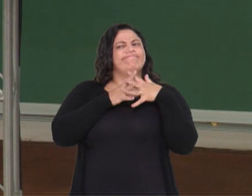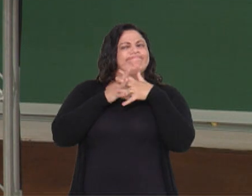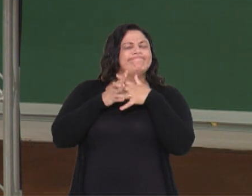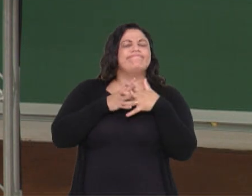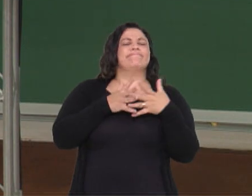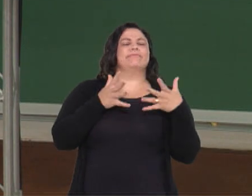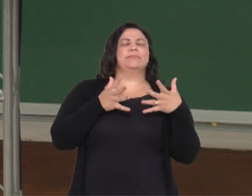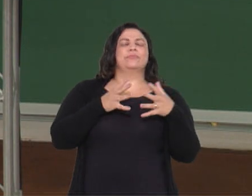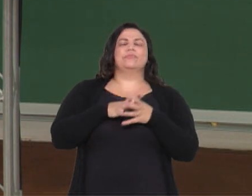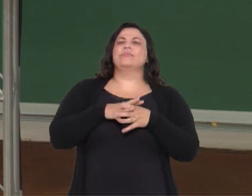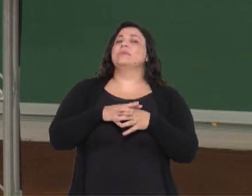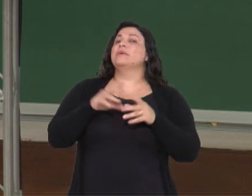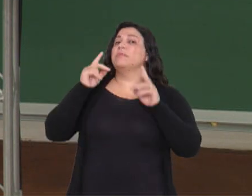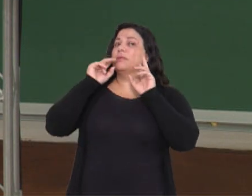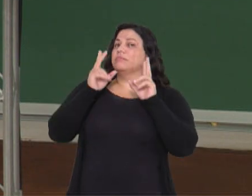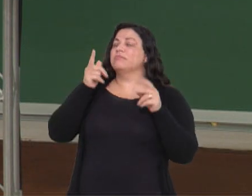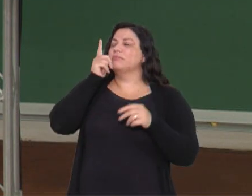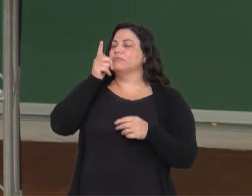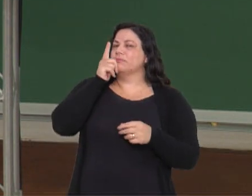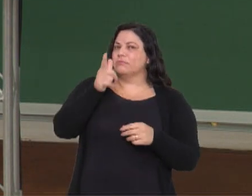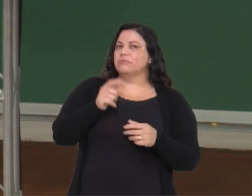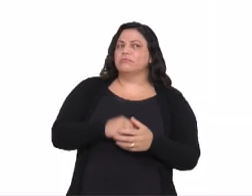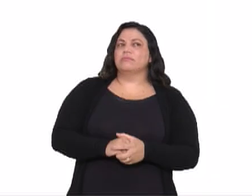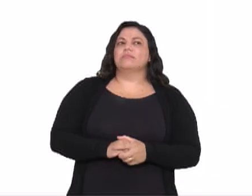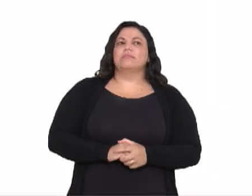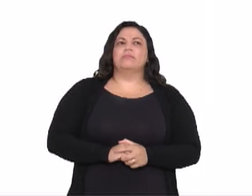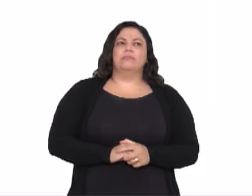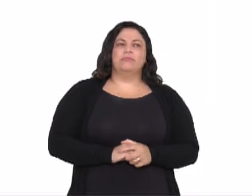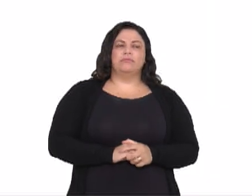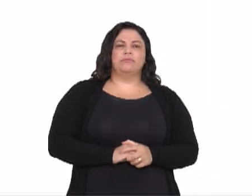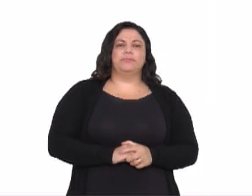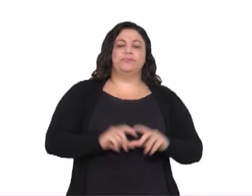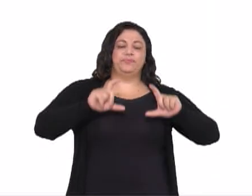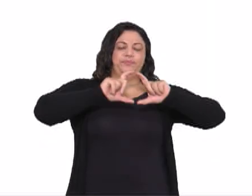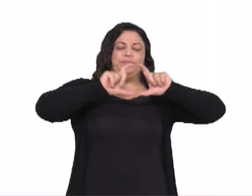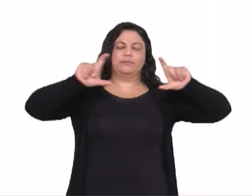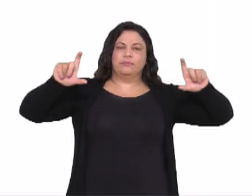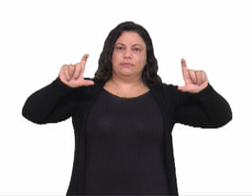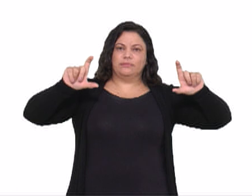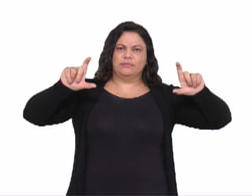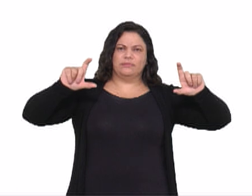bicho. Percebam aqui, nessa equação, eu tenho o elemento A,